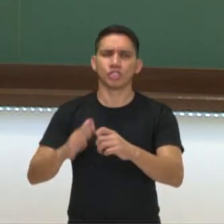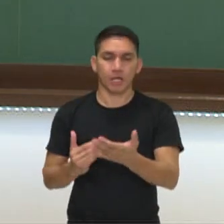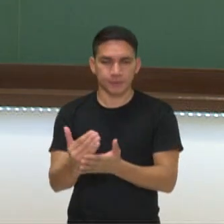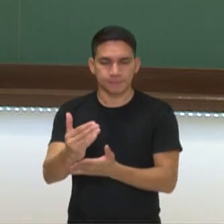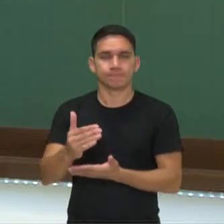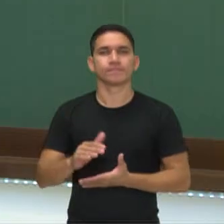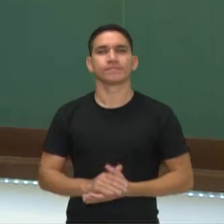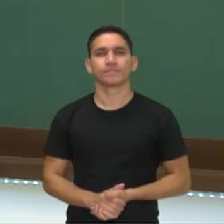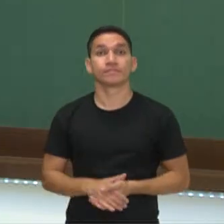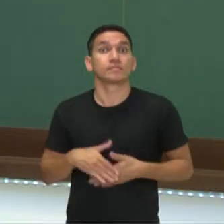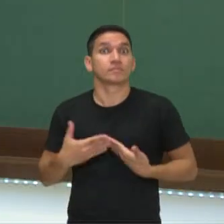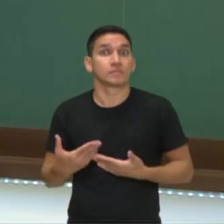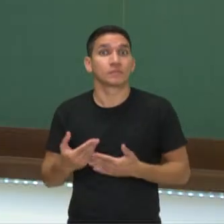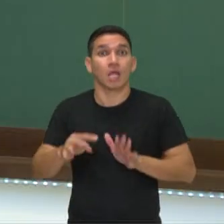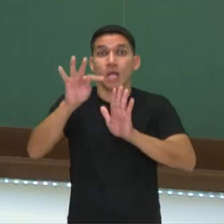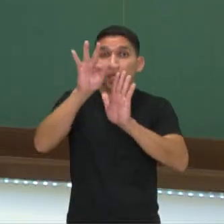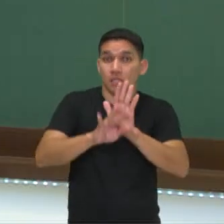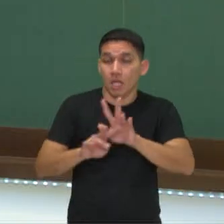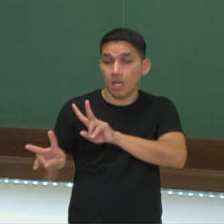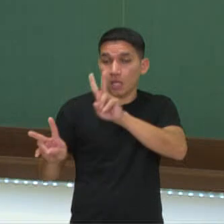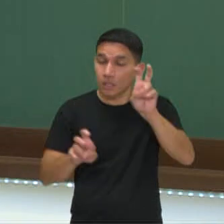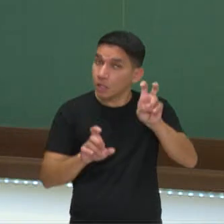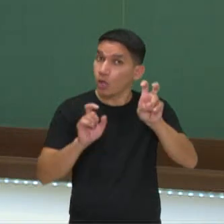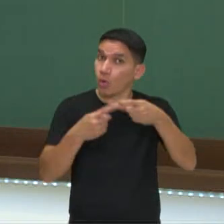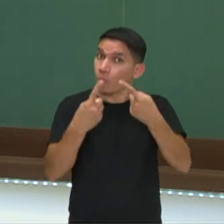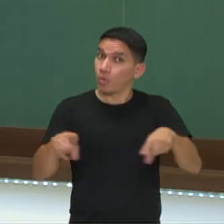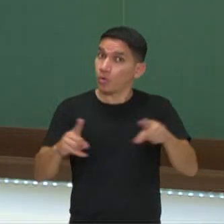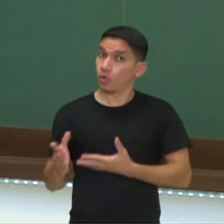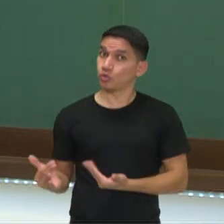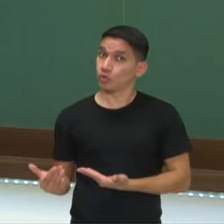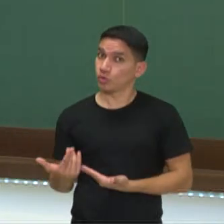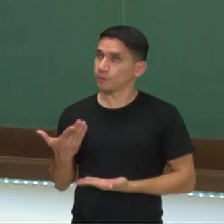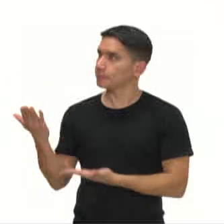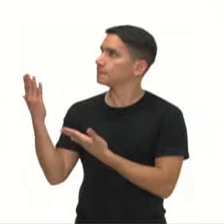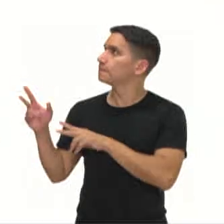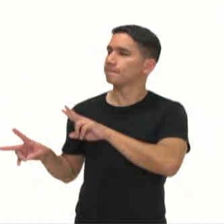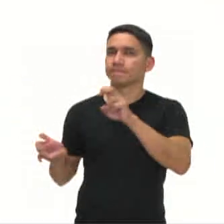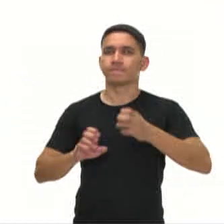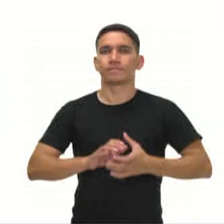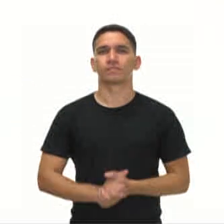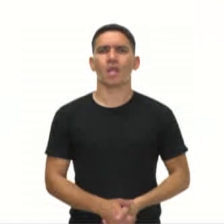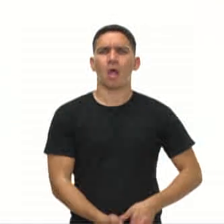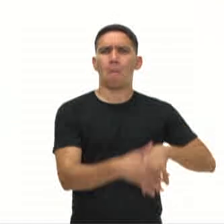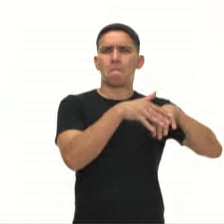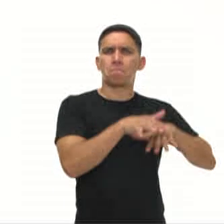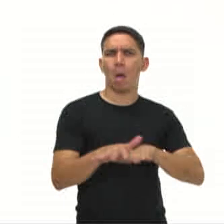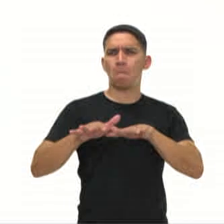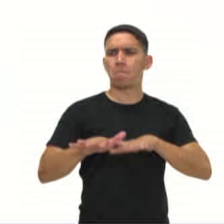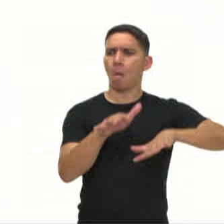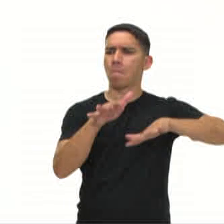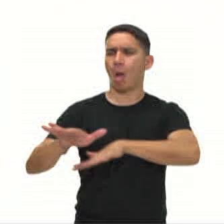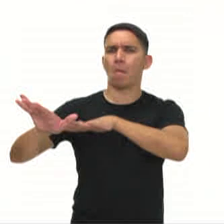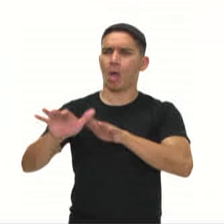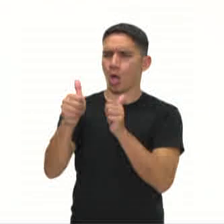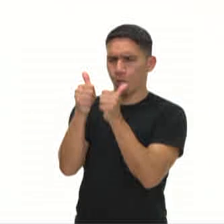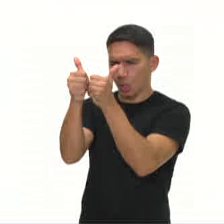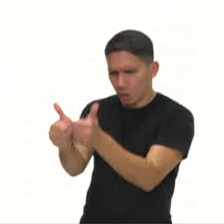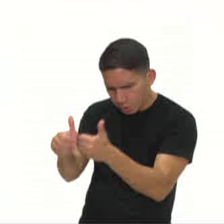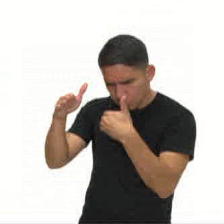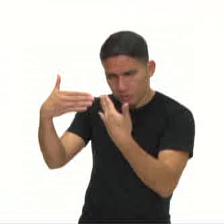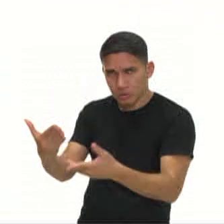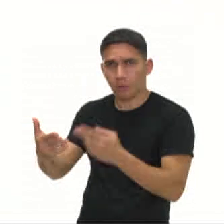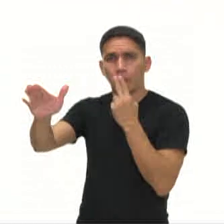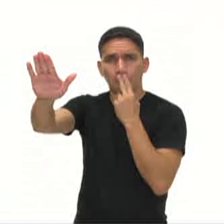cedo. E é um trecho do hino que eu trago para você, um hino da juventude hitlerista. Marchamos por Hitler pelas noites e